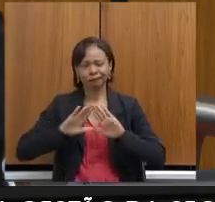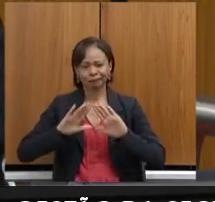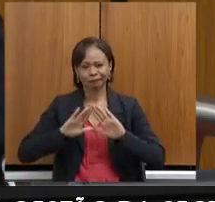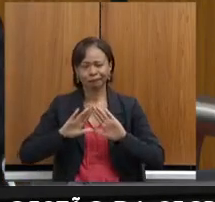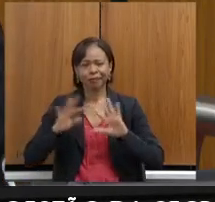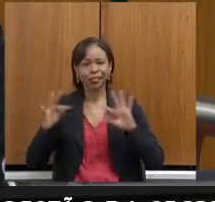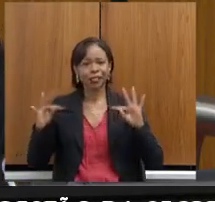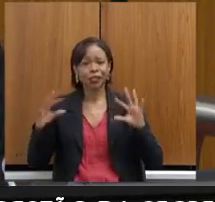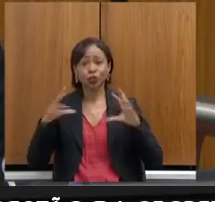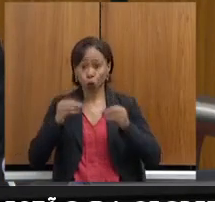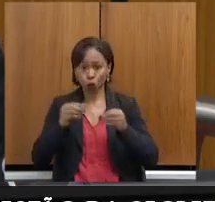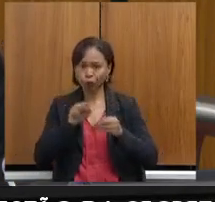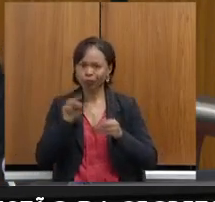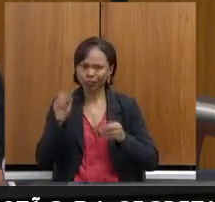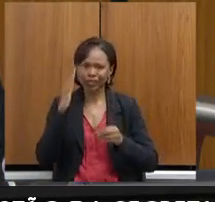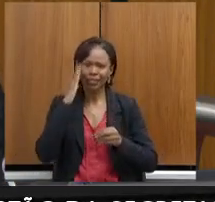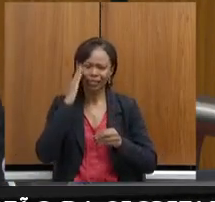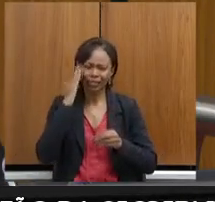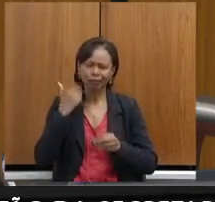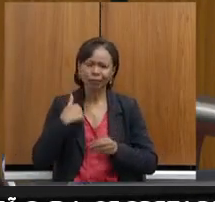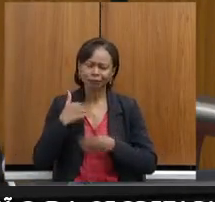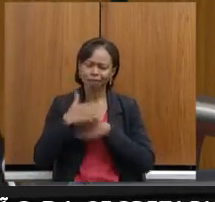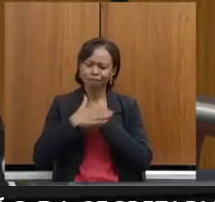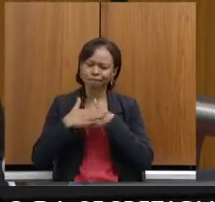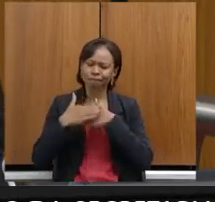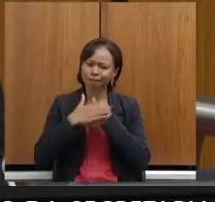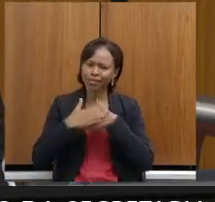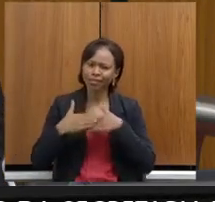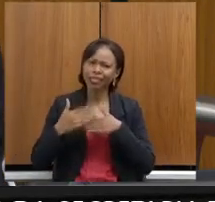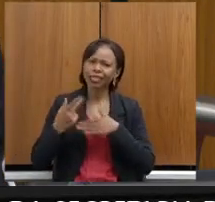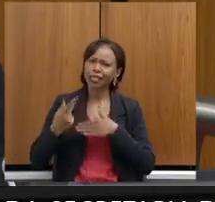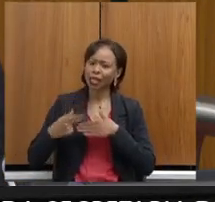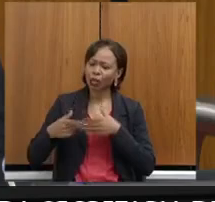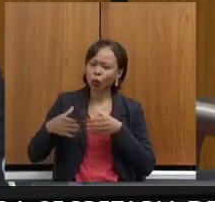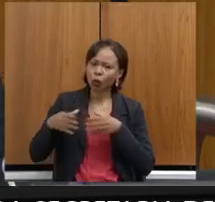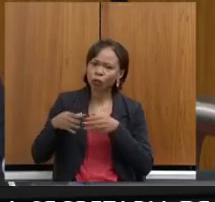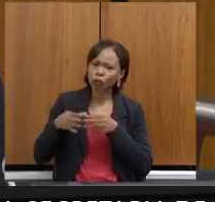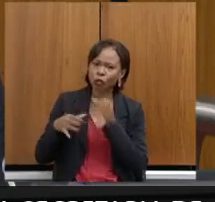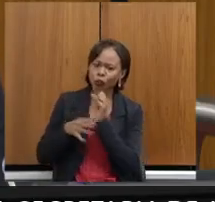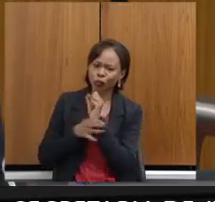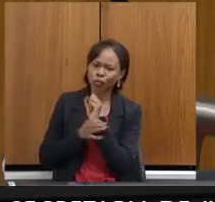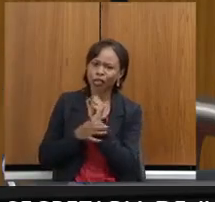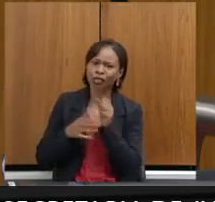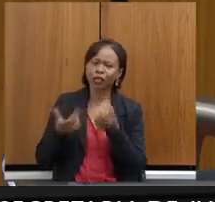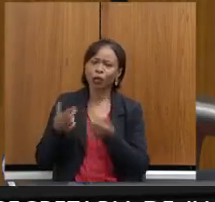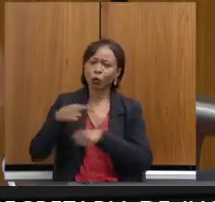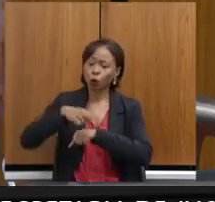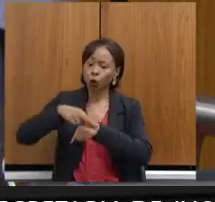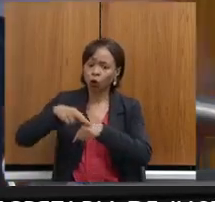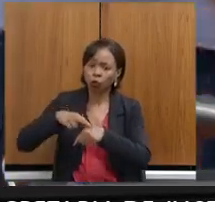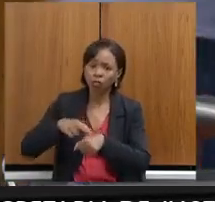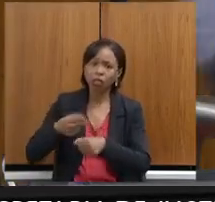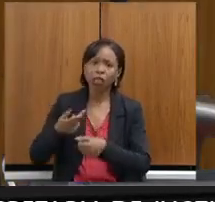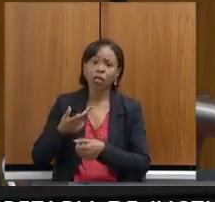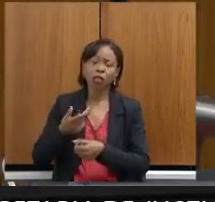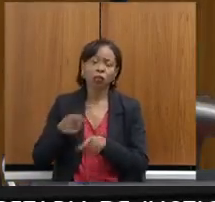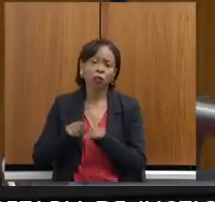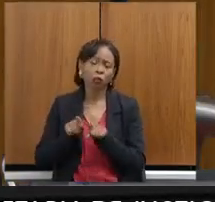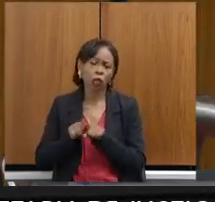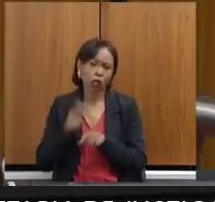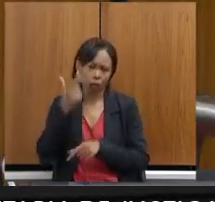e Todos sabem né de uma preço do carinho que esta comissão Deputado sargento Rodrigues esse deputado